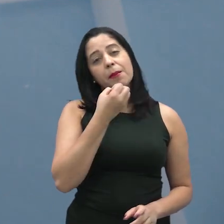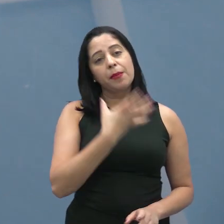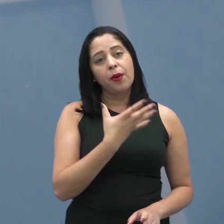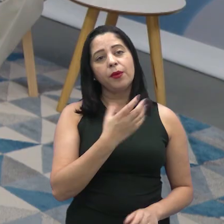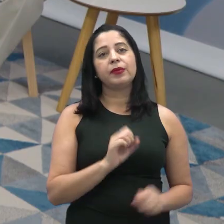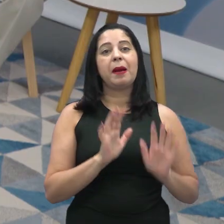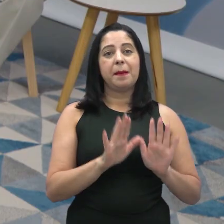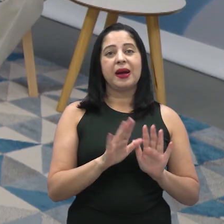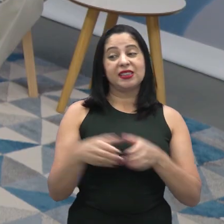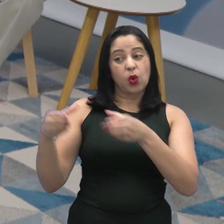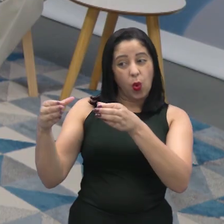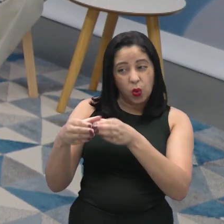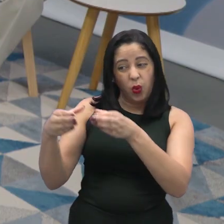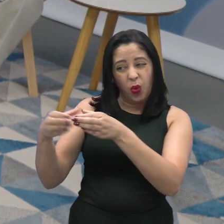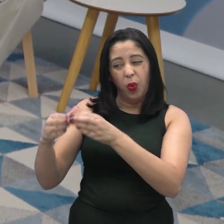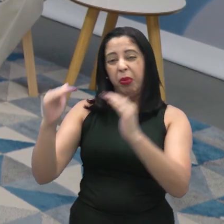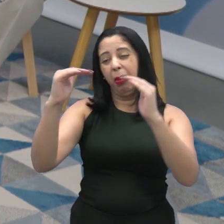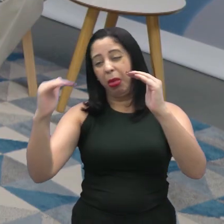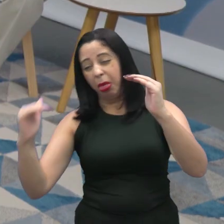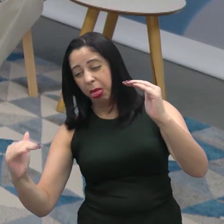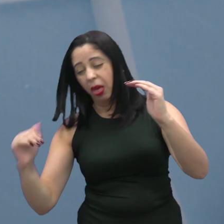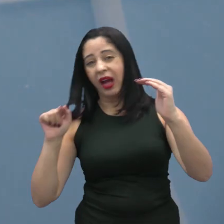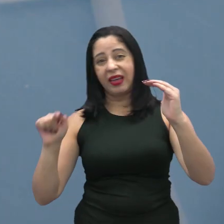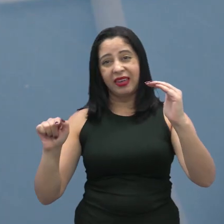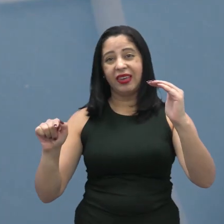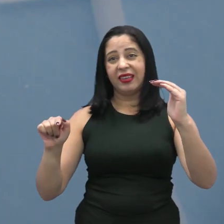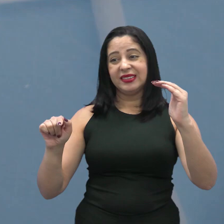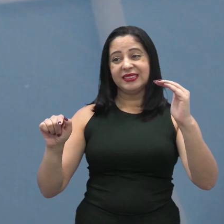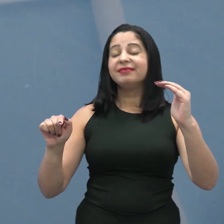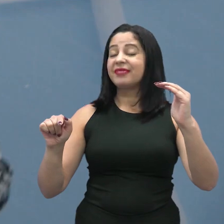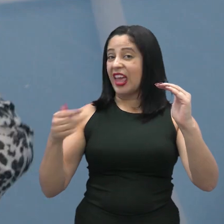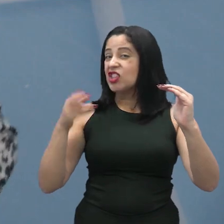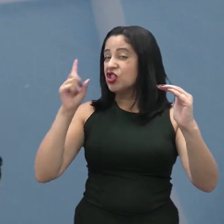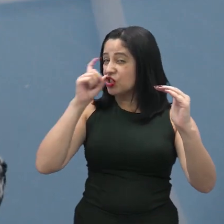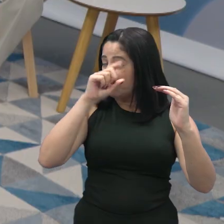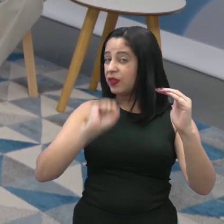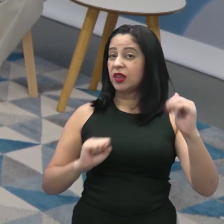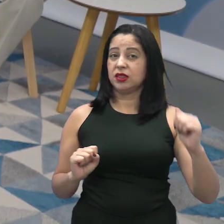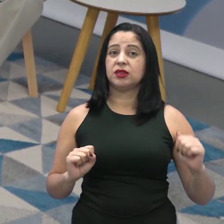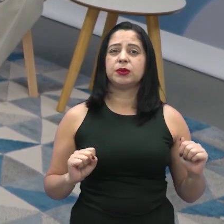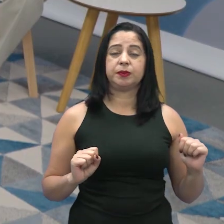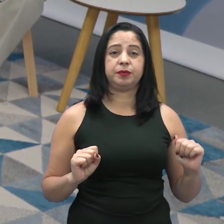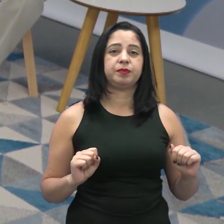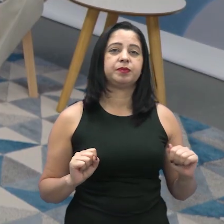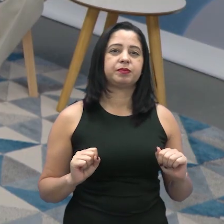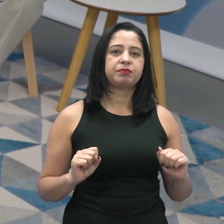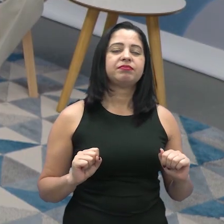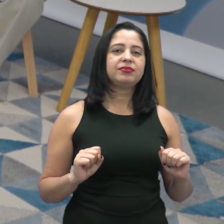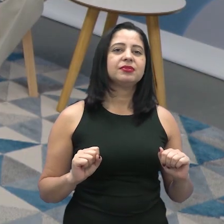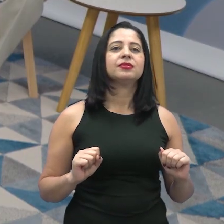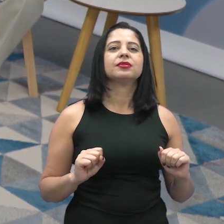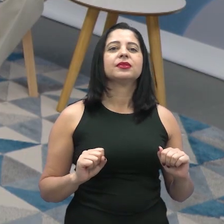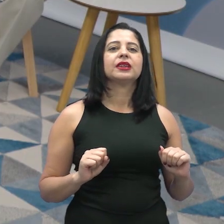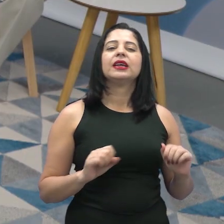as classes mais baixas, para a própria classe média, muitas vezes não é tão simples assim. A gente pode dizer também que, junto a